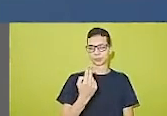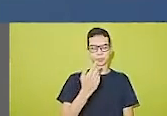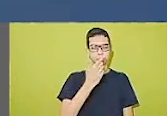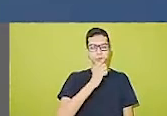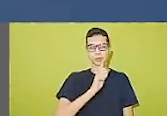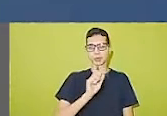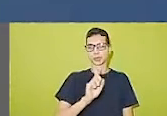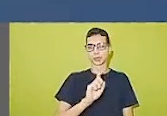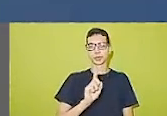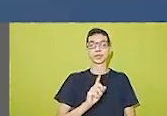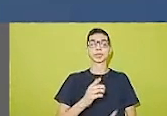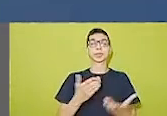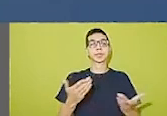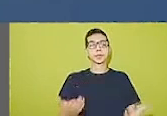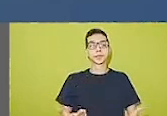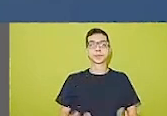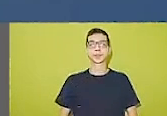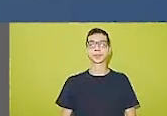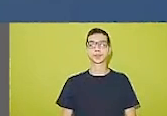Então,